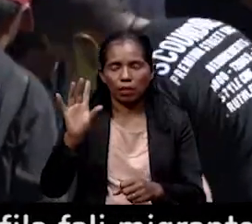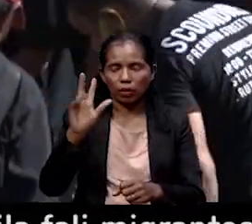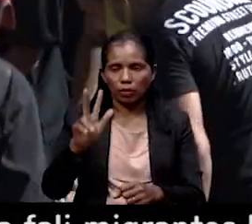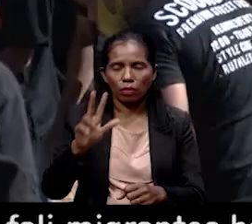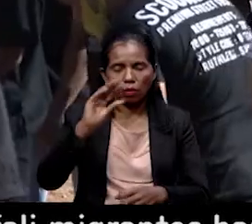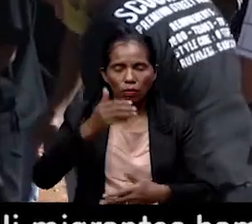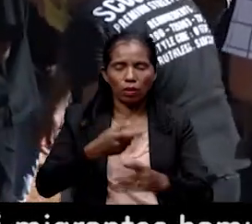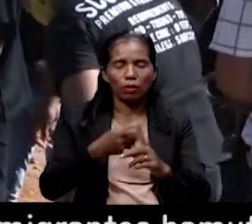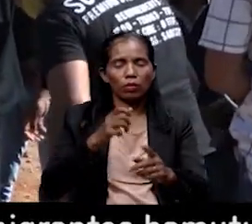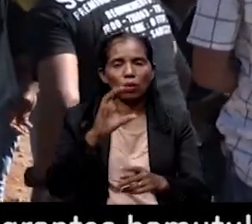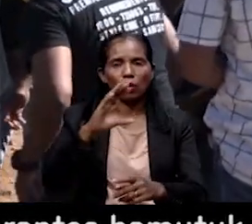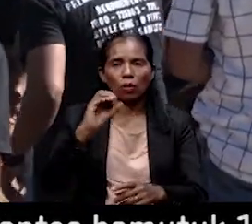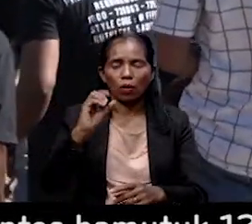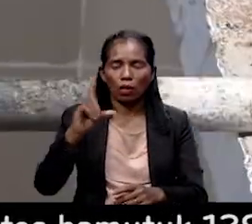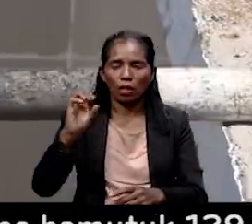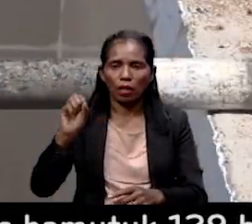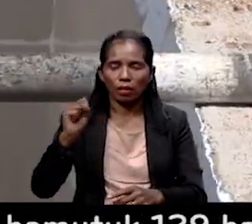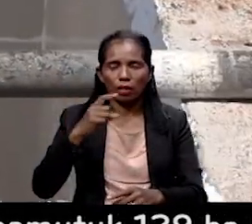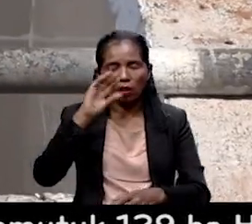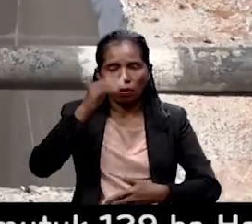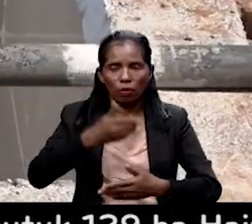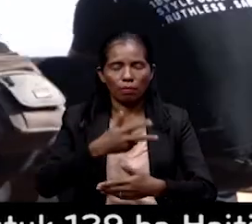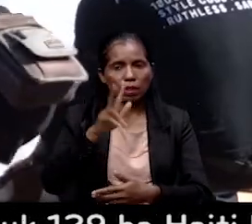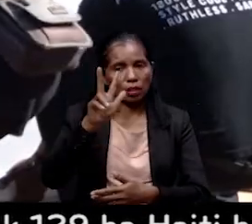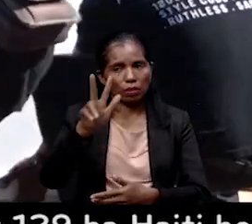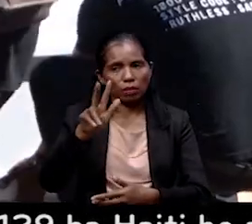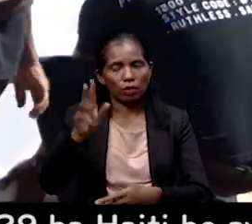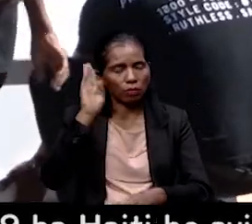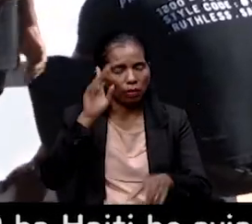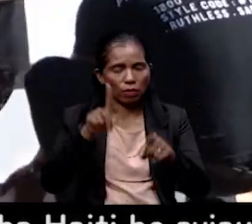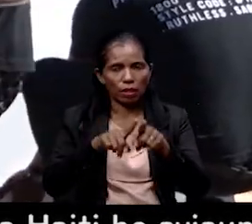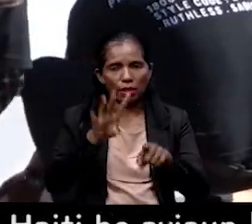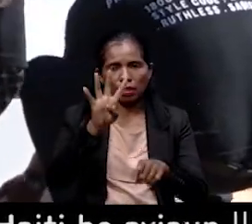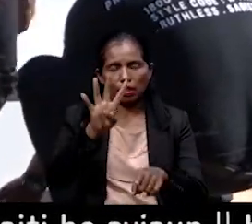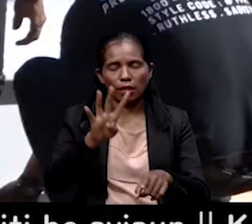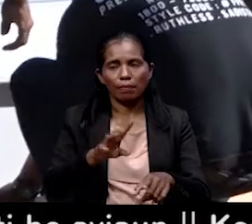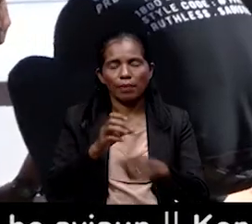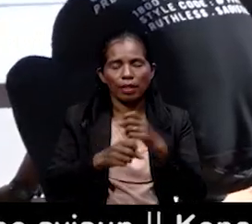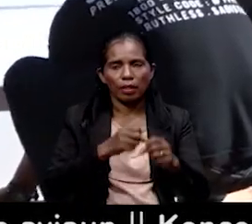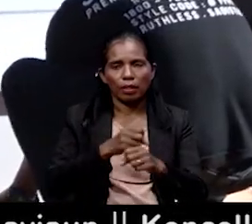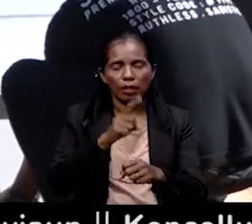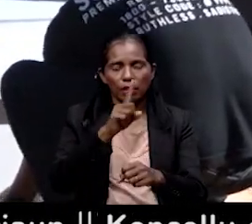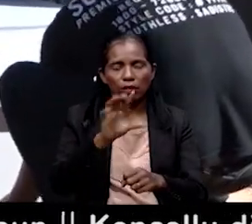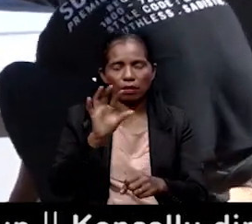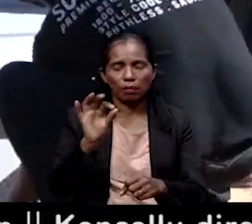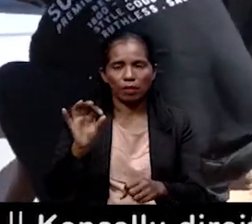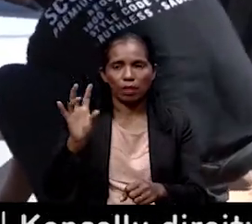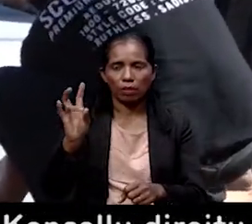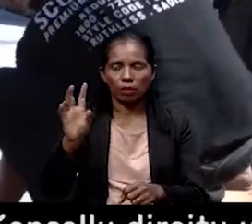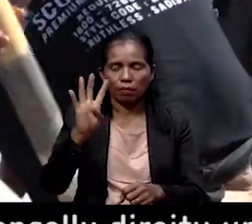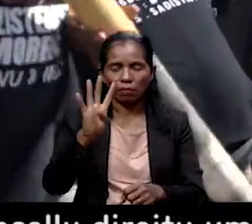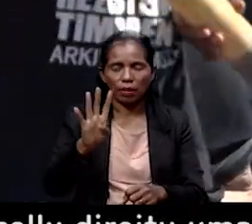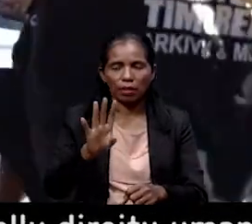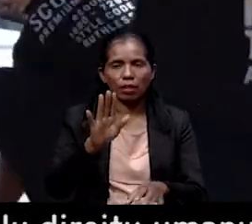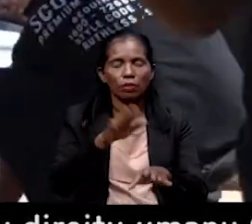no inan kolesa no hanesan oan bada tolu husi maung alin nain hat. Iha tinang ringwida atus ya hitunur resin hat saudoso tuir